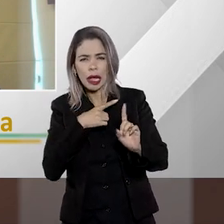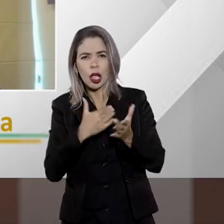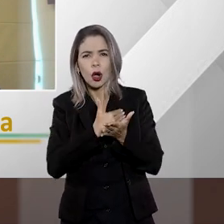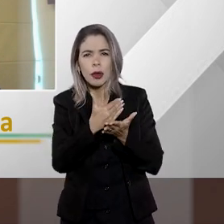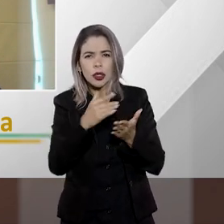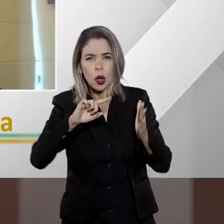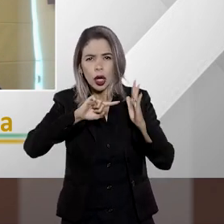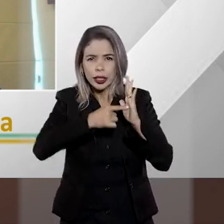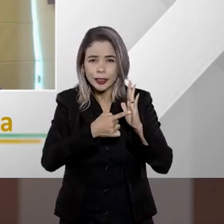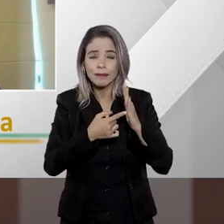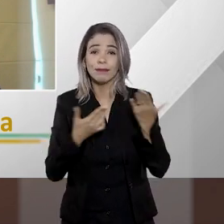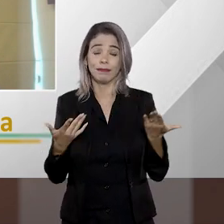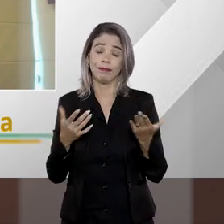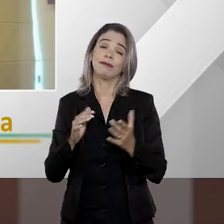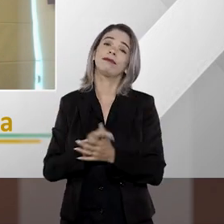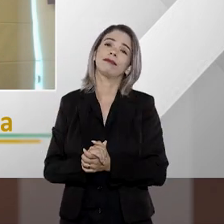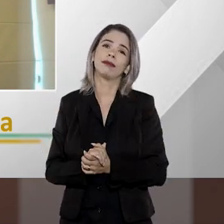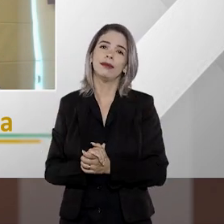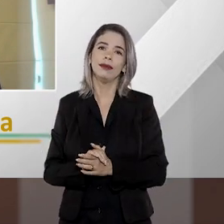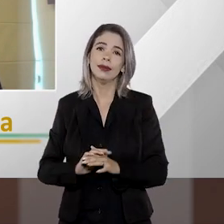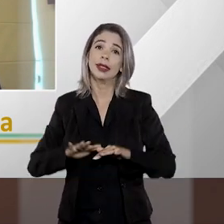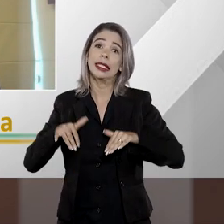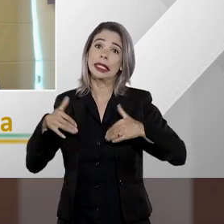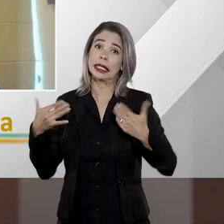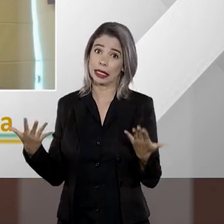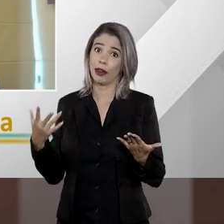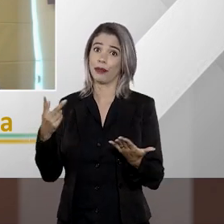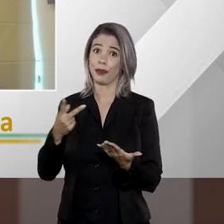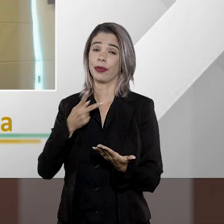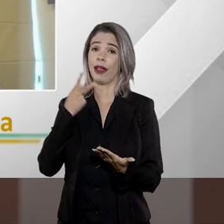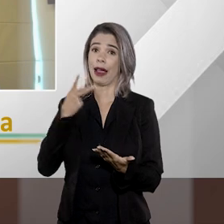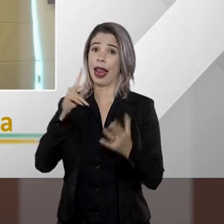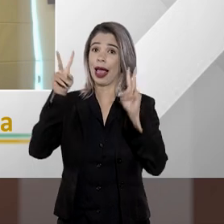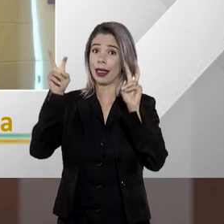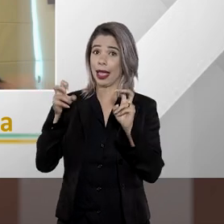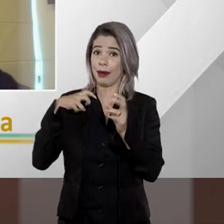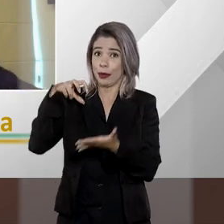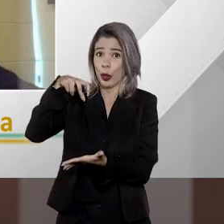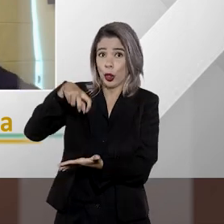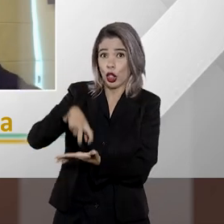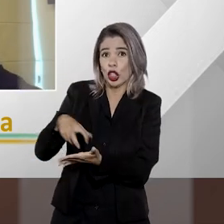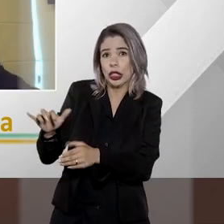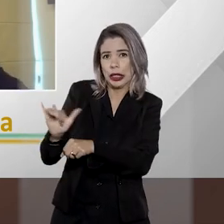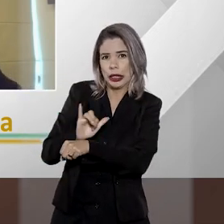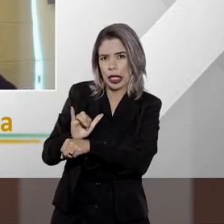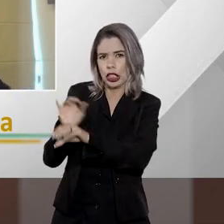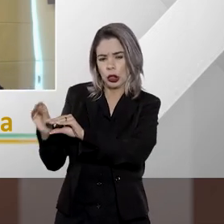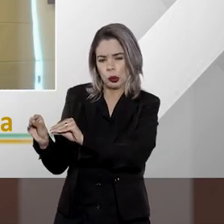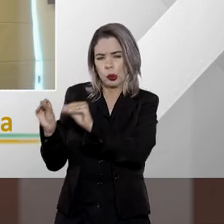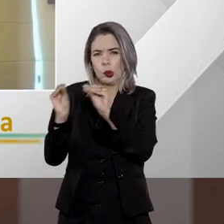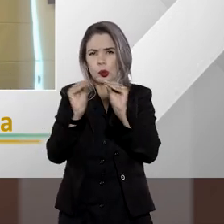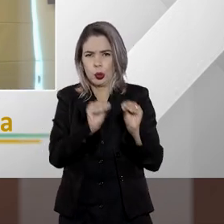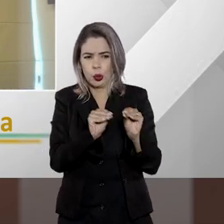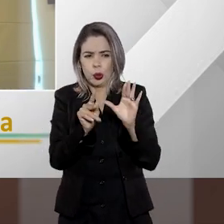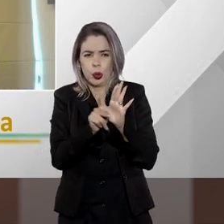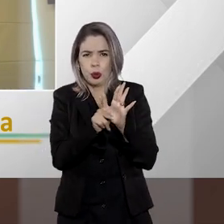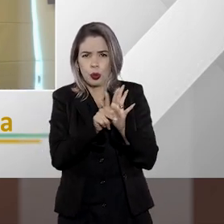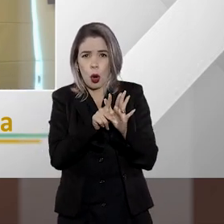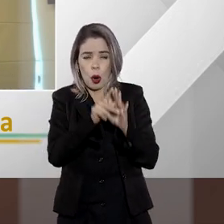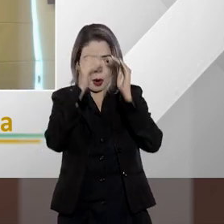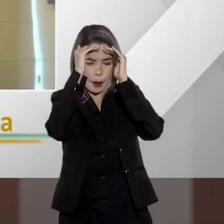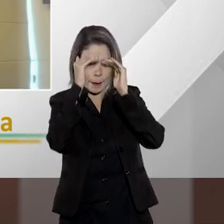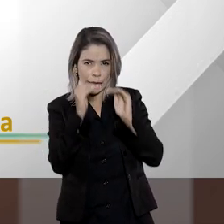condenação? Ô Fátima, para a gente falar sobre a execução penal e essa possibilidade de transferência do juízo de